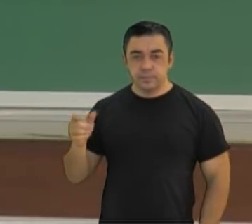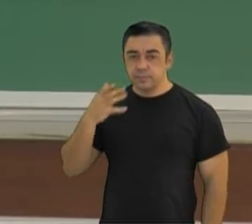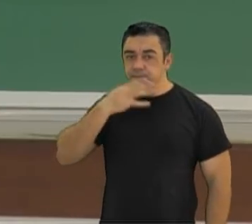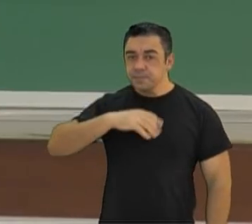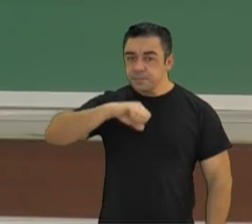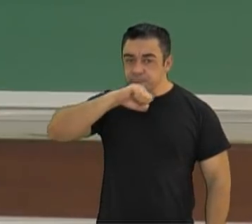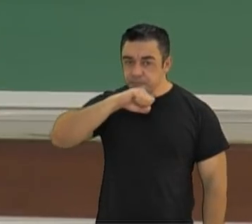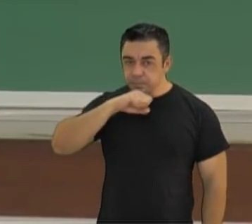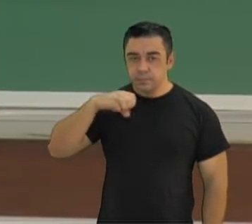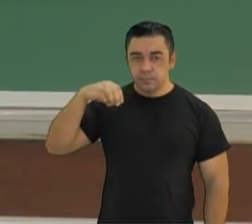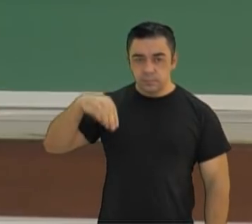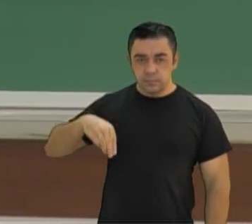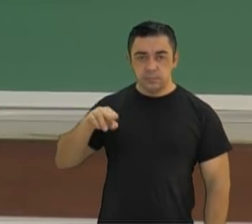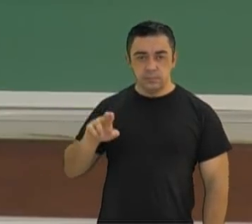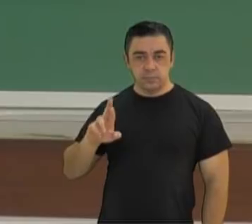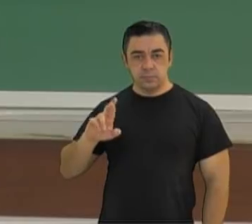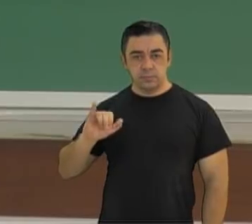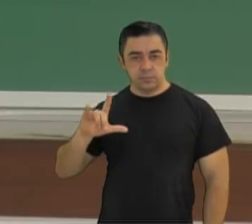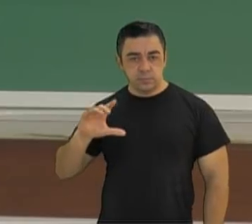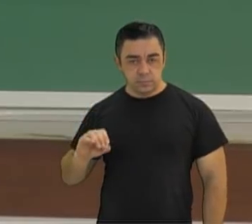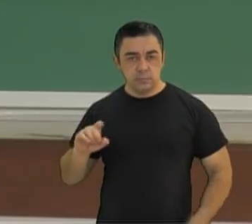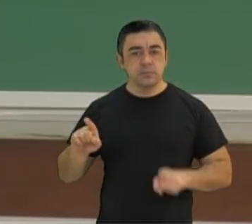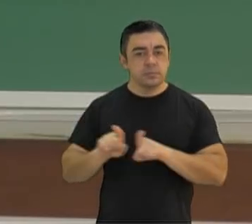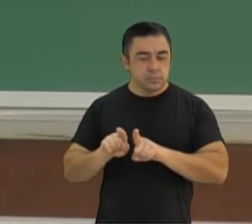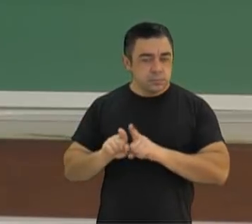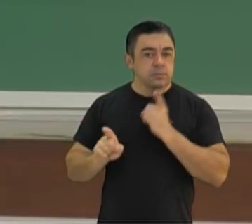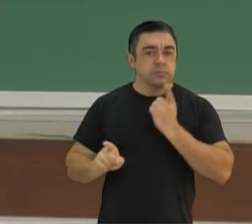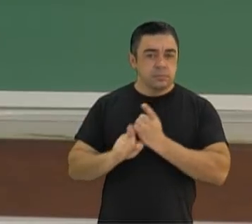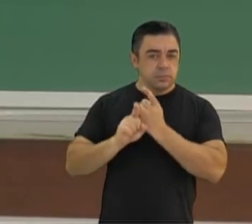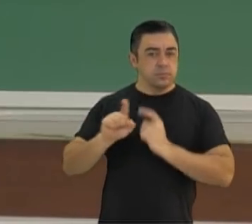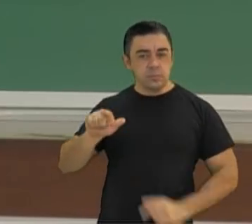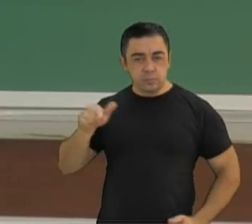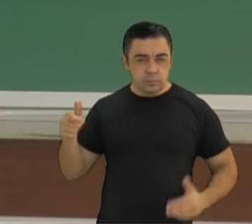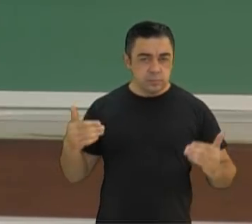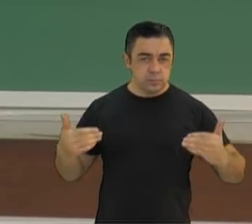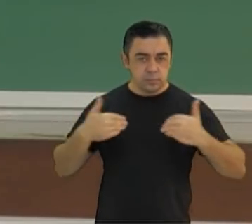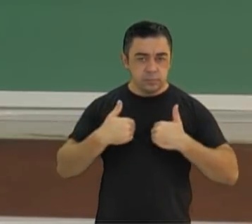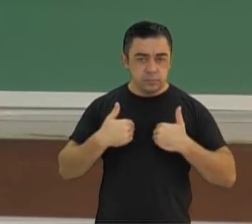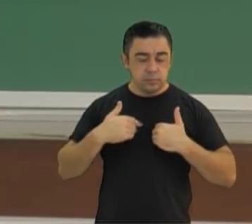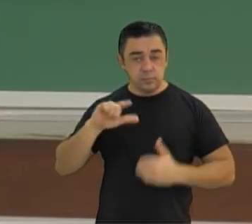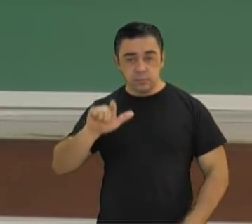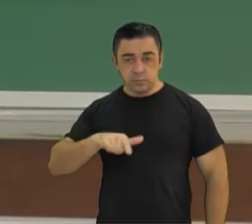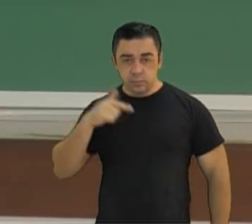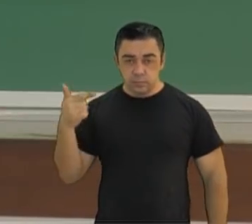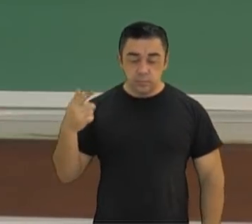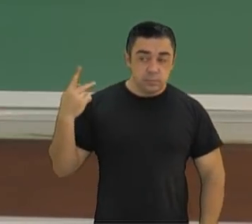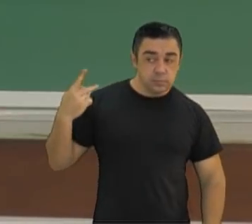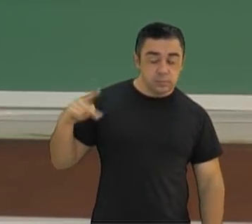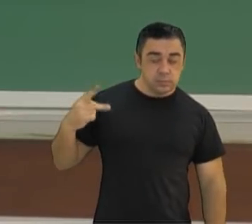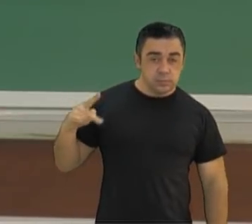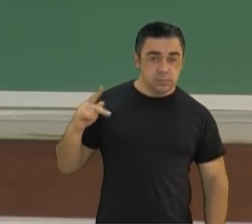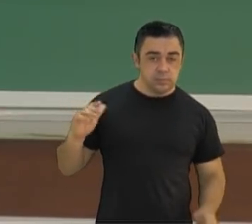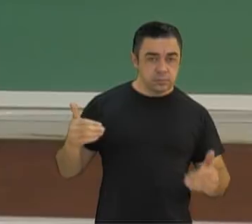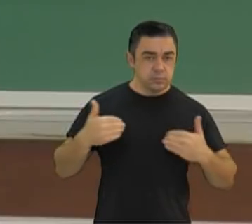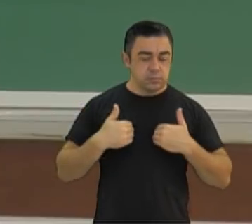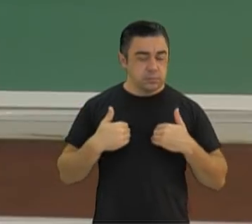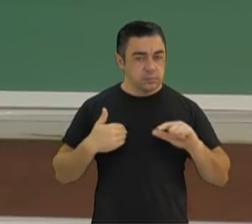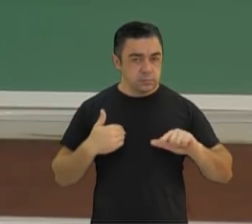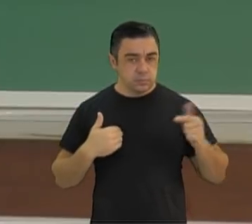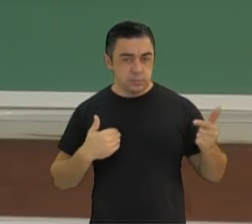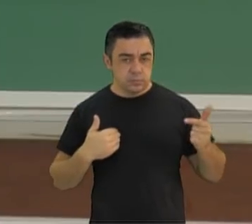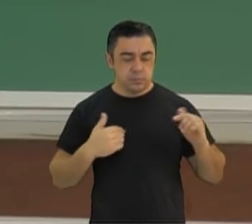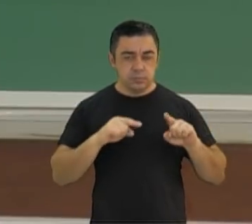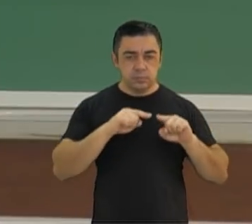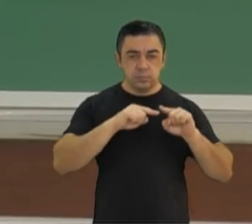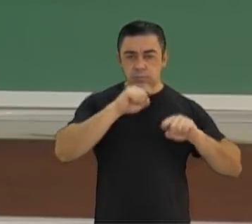Murilo também foi diagnosticado com autismo, um outro nível de autismo, ou seja, o espectro dele era de um outro